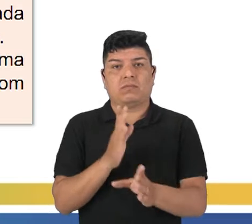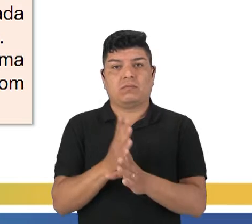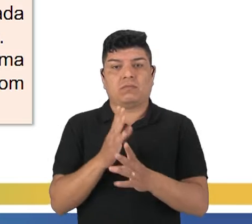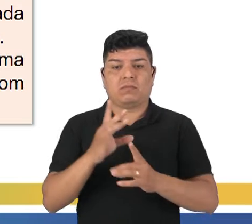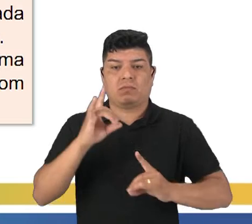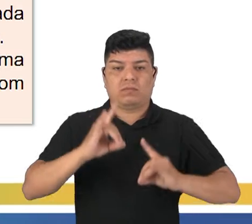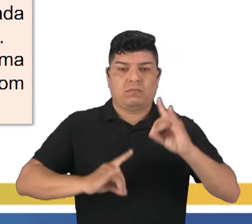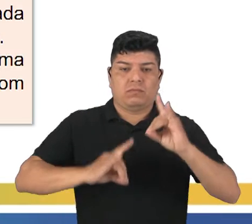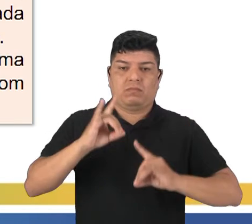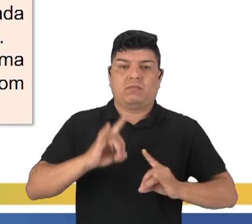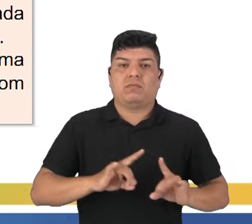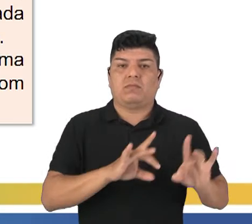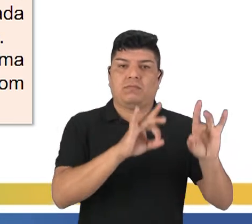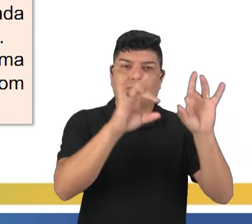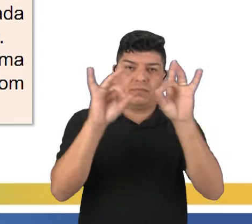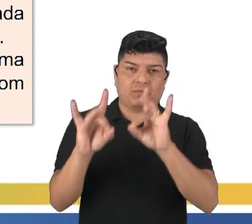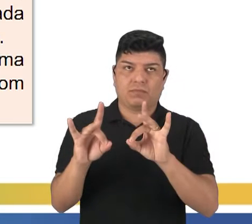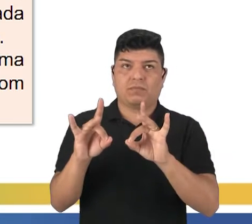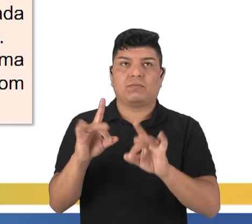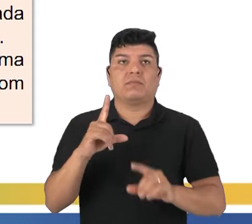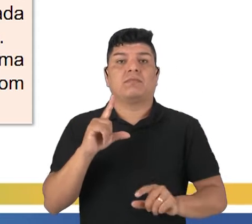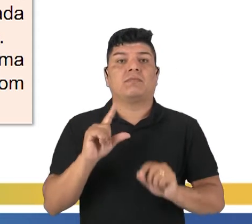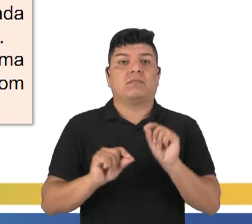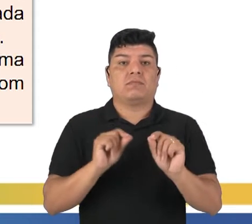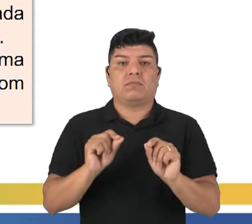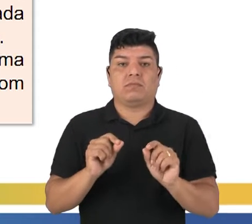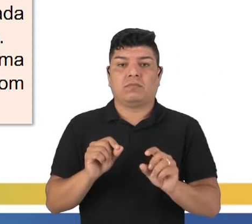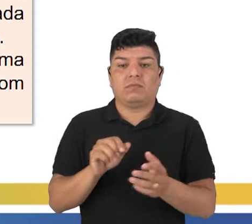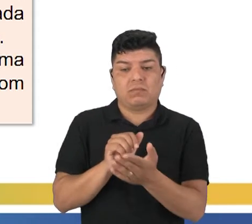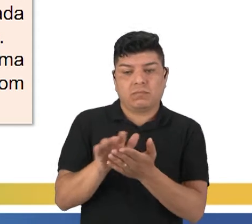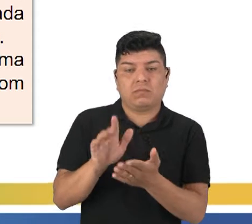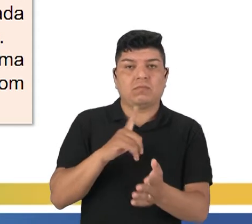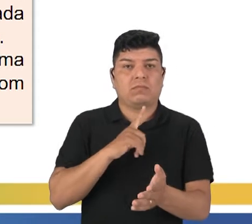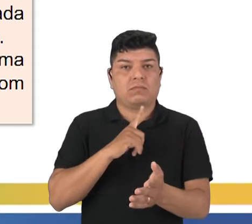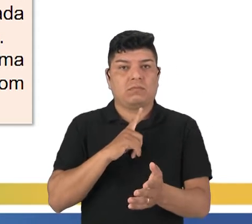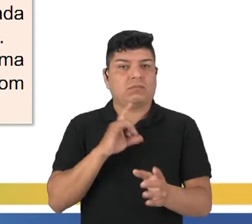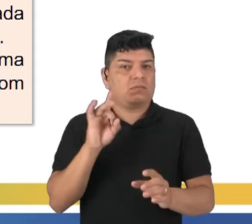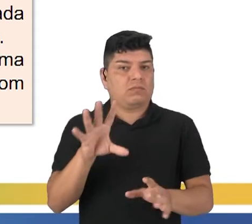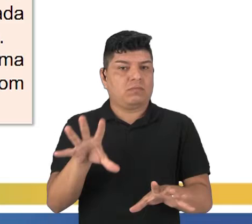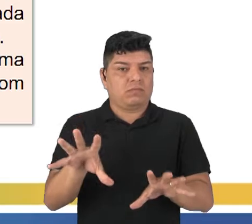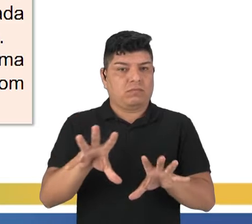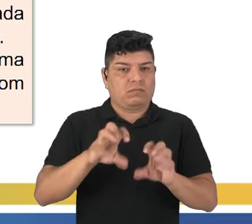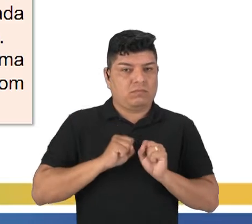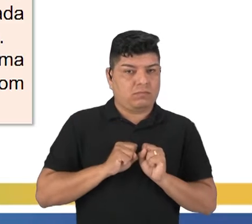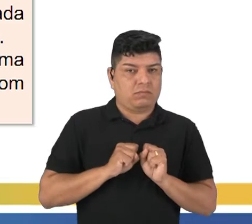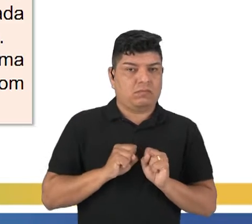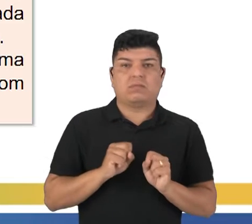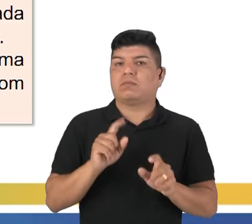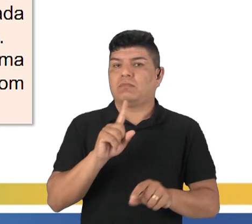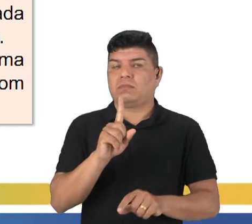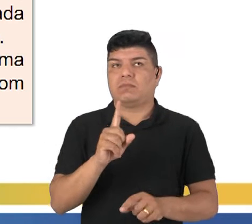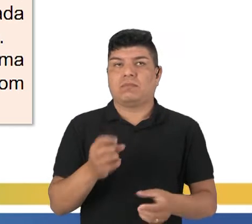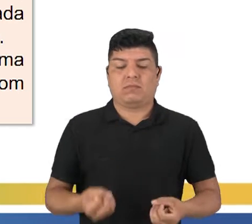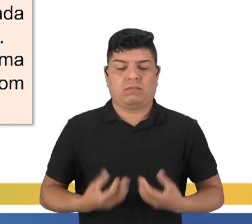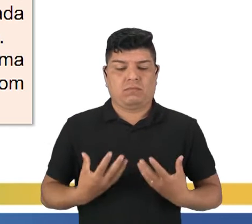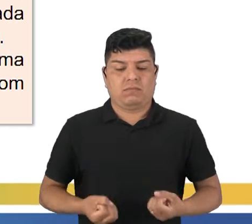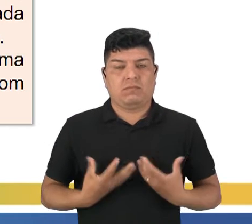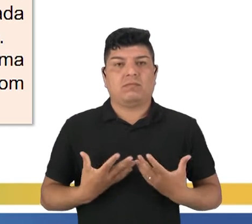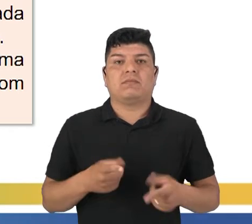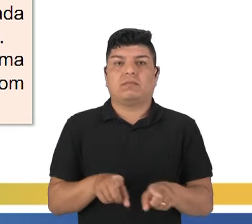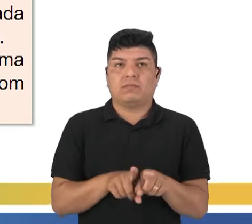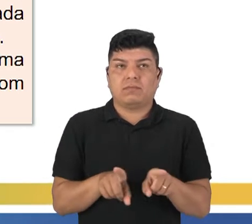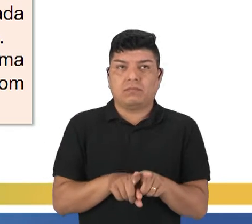hormônio específico. Os hormônios eles servem para inibir também, eles não servem apenas para estimular.